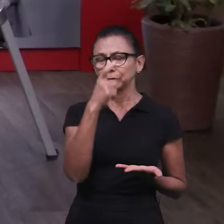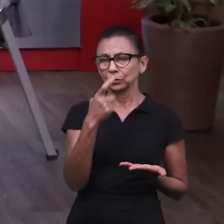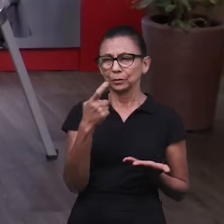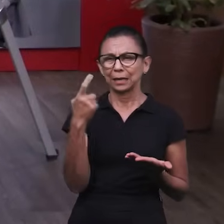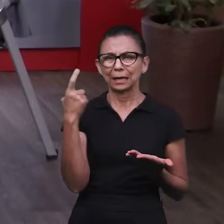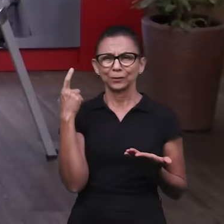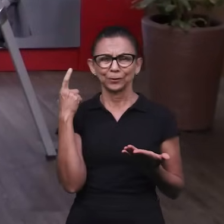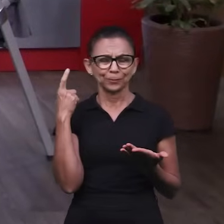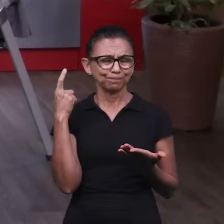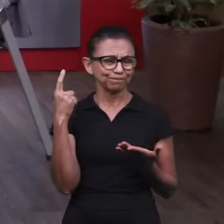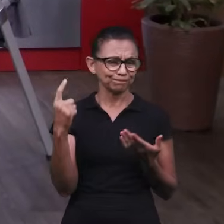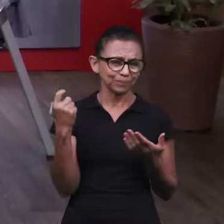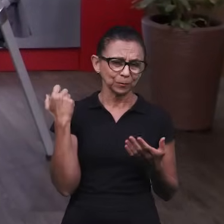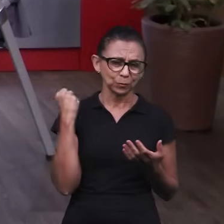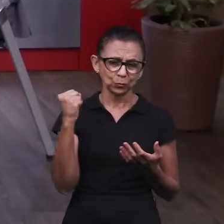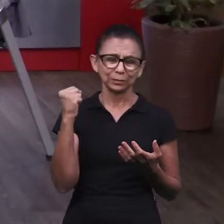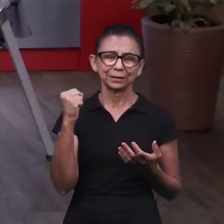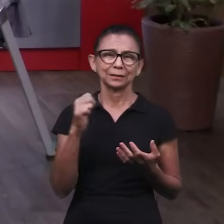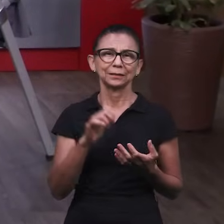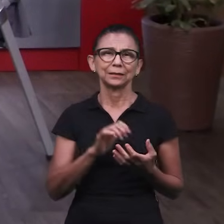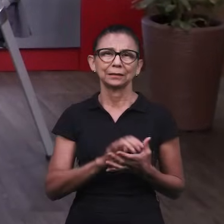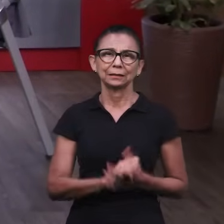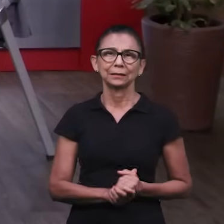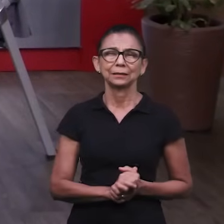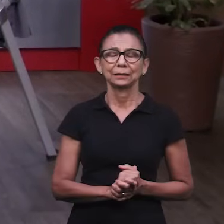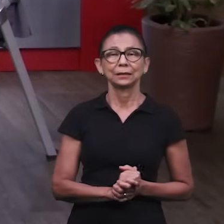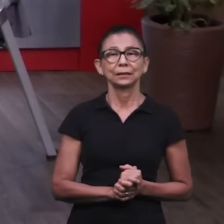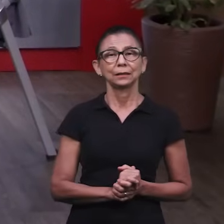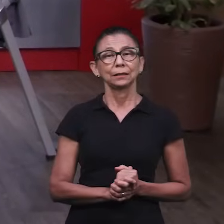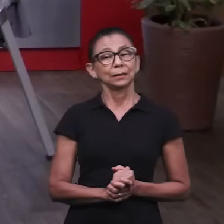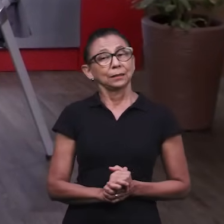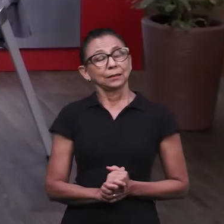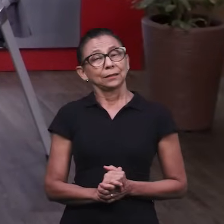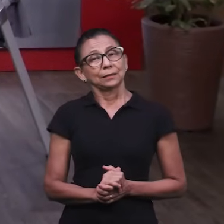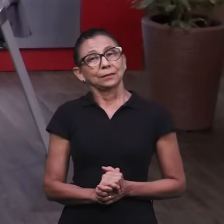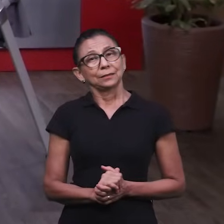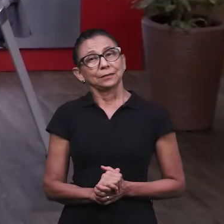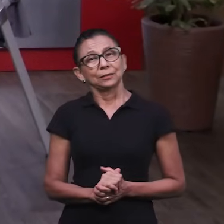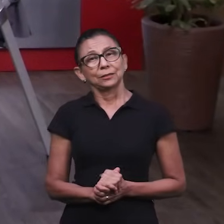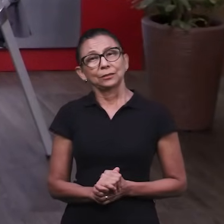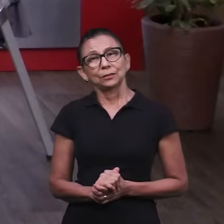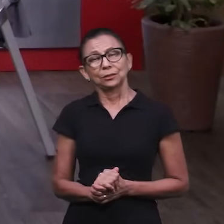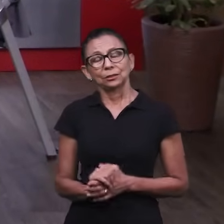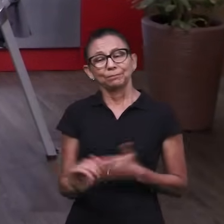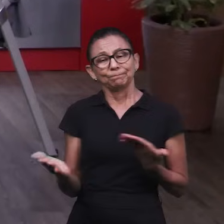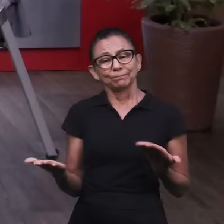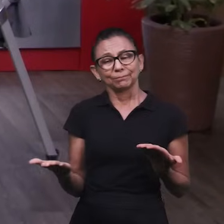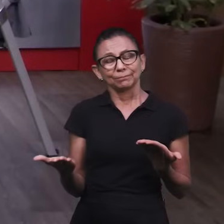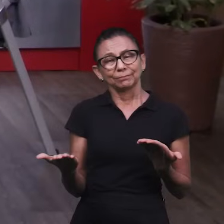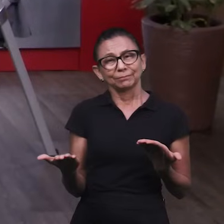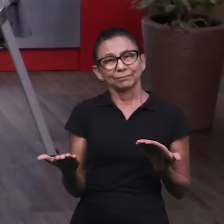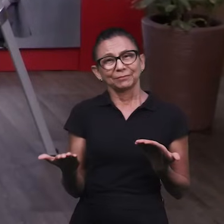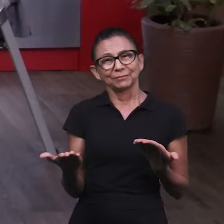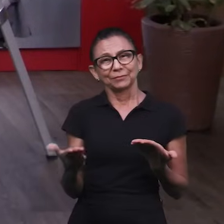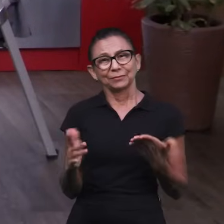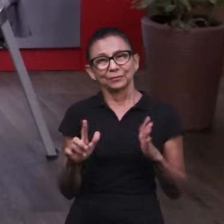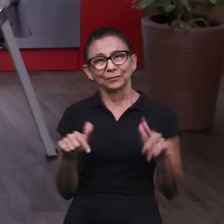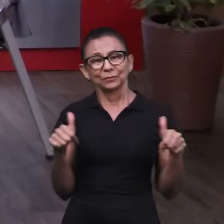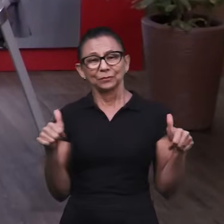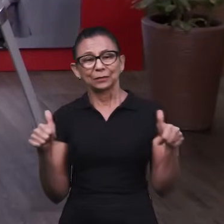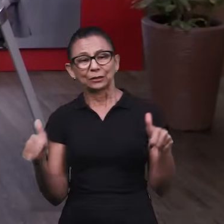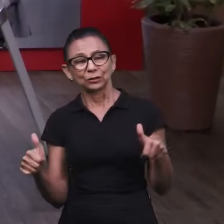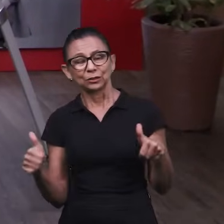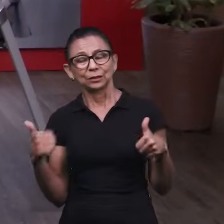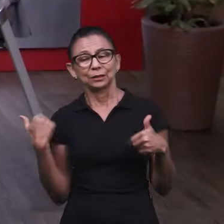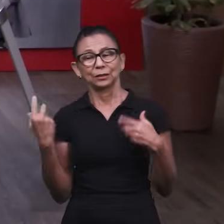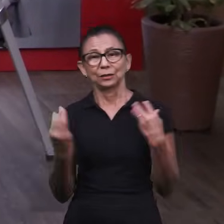ele pode superar ou contornar essa dificuldade e se adequar a um contexto social. Fazer a adaptação,